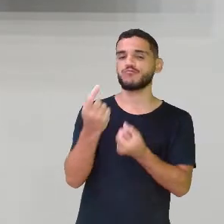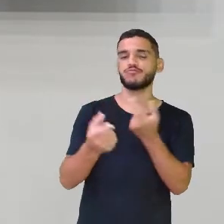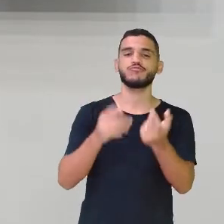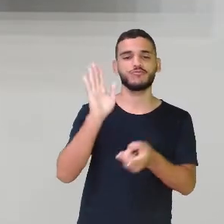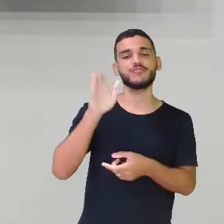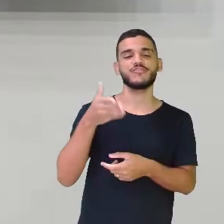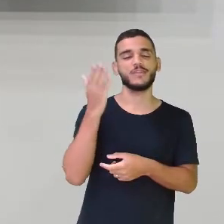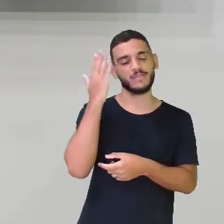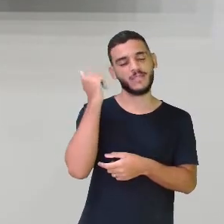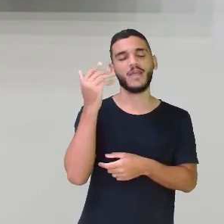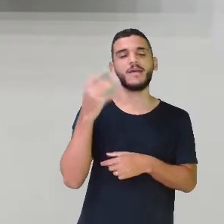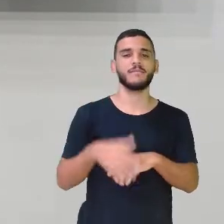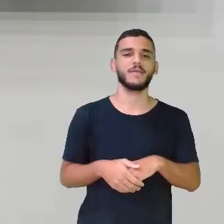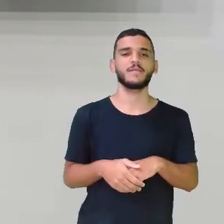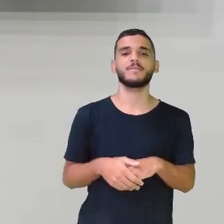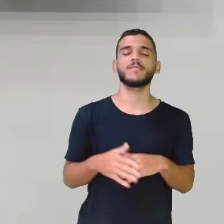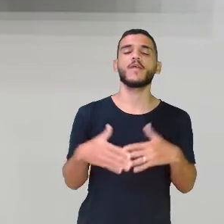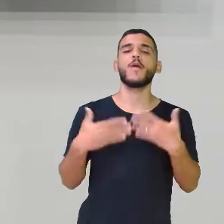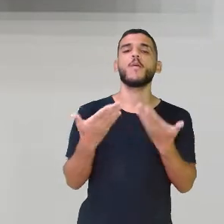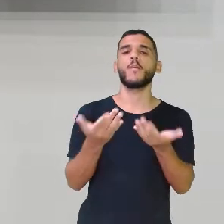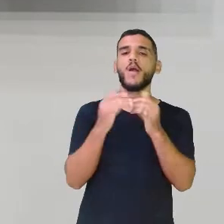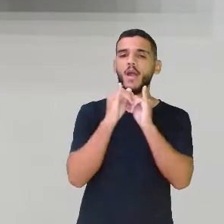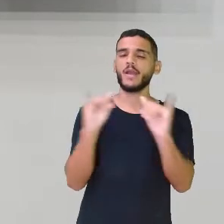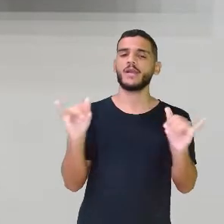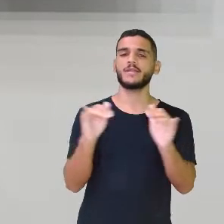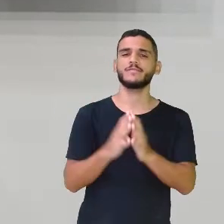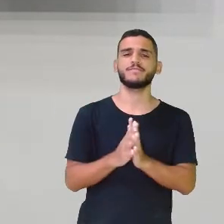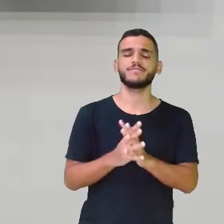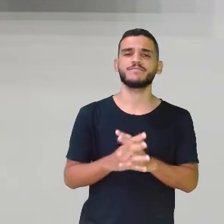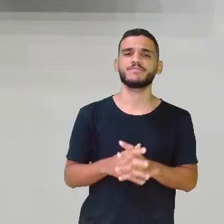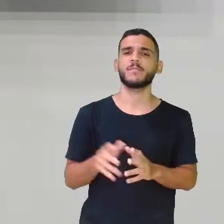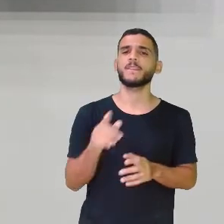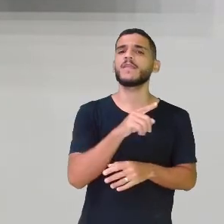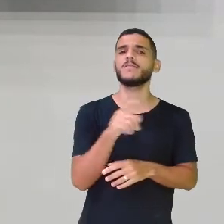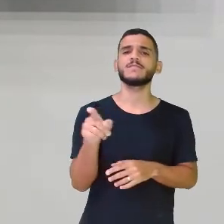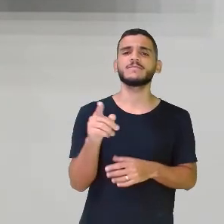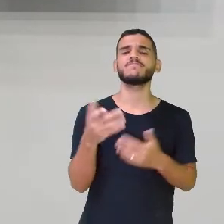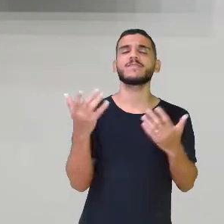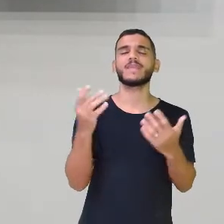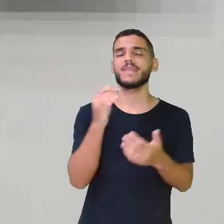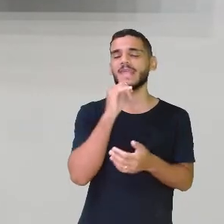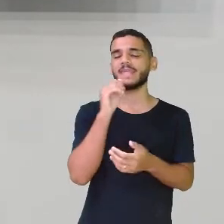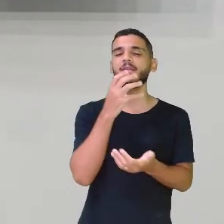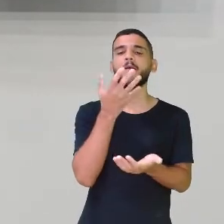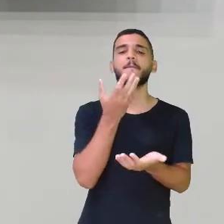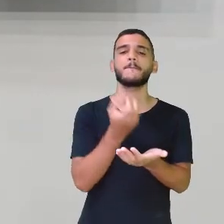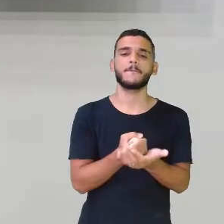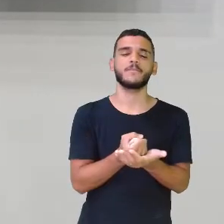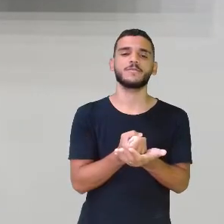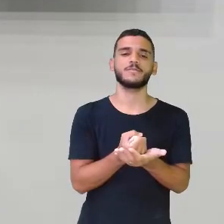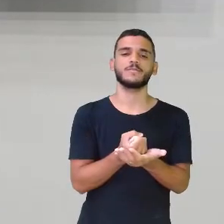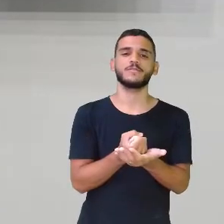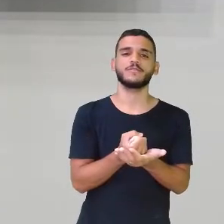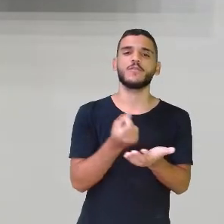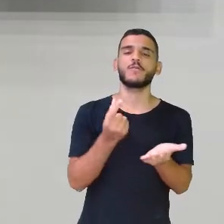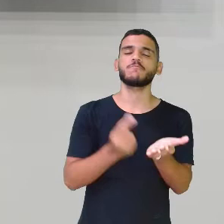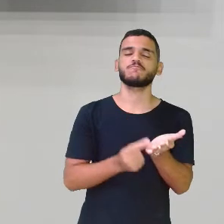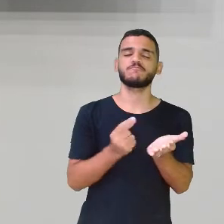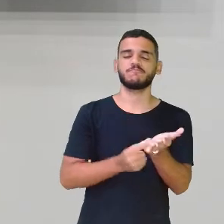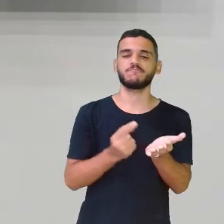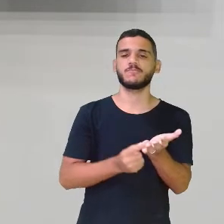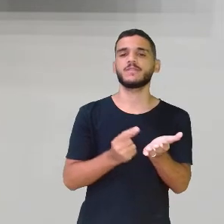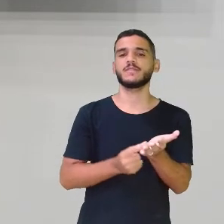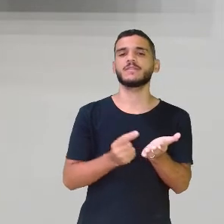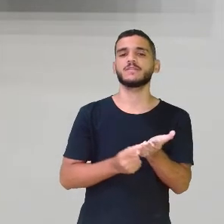já sabem qual é o recado. Você que ainda não baixou o aplicativo do Educa Recife, acessa o